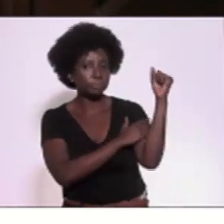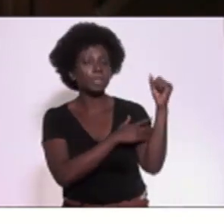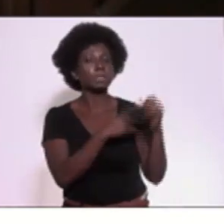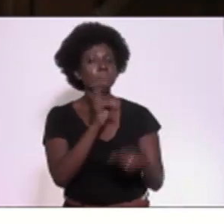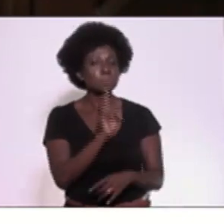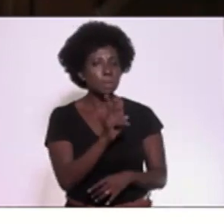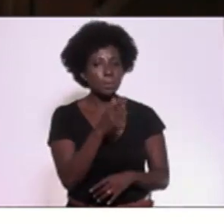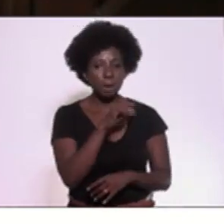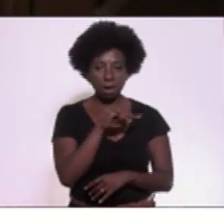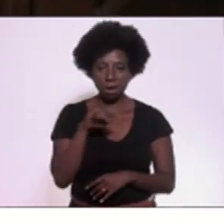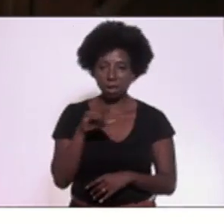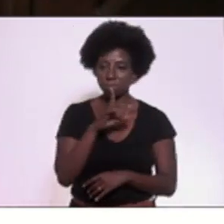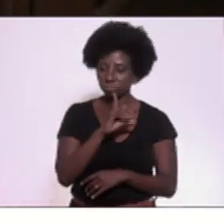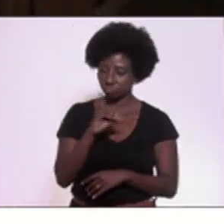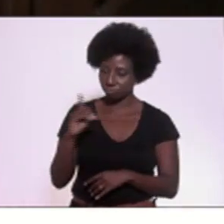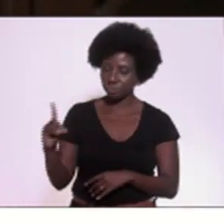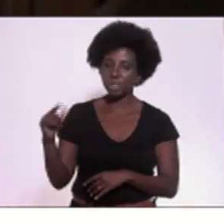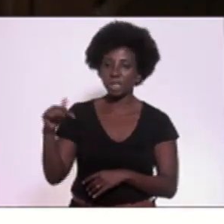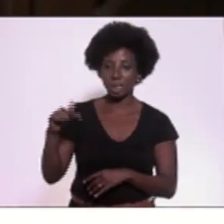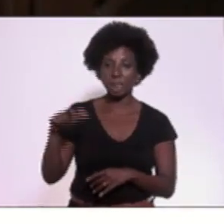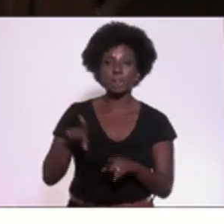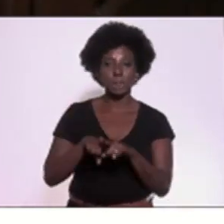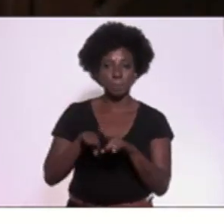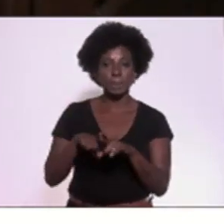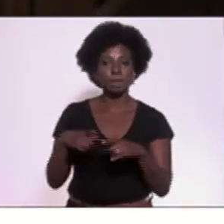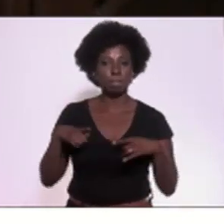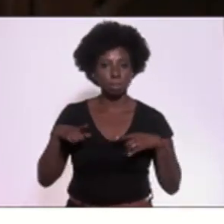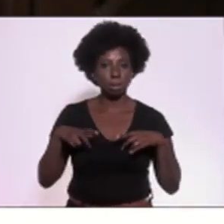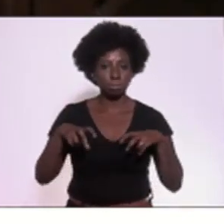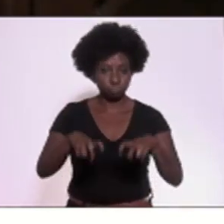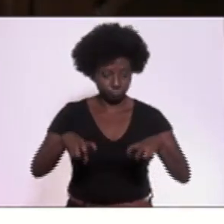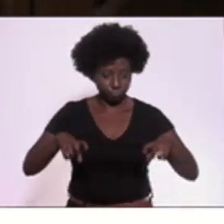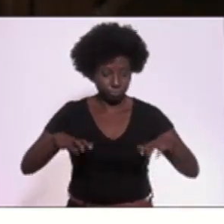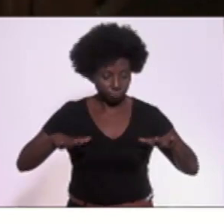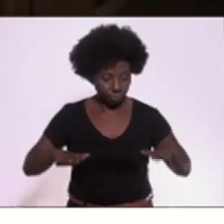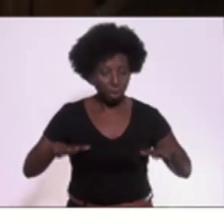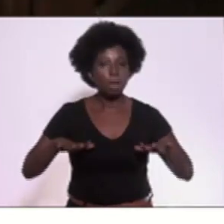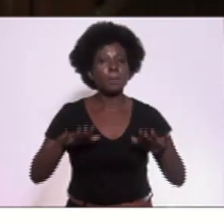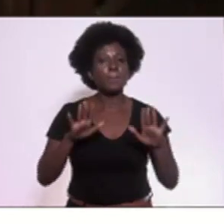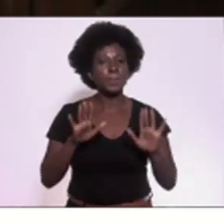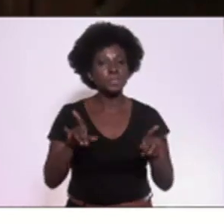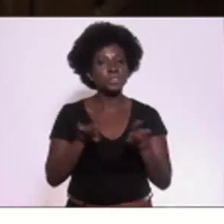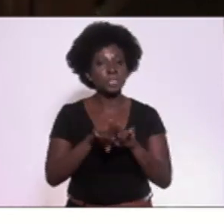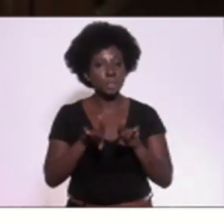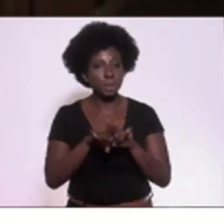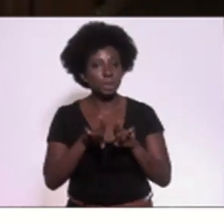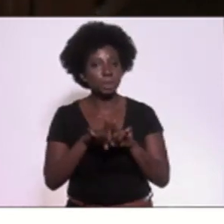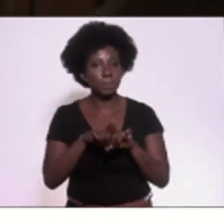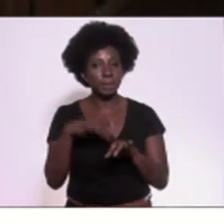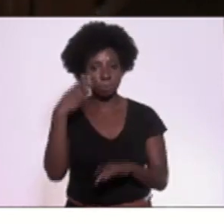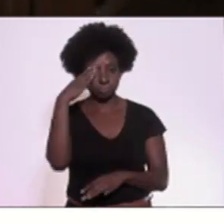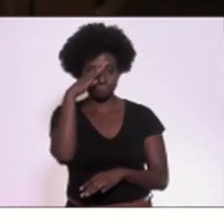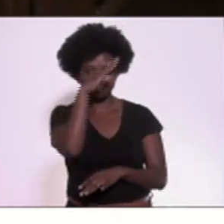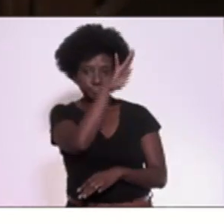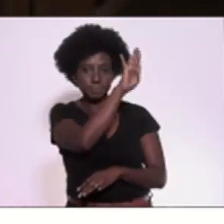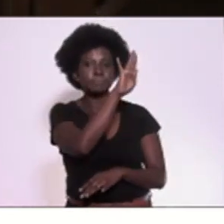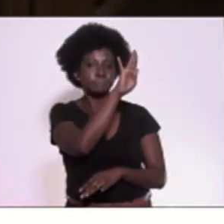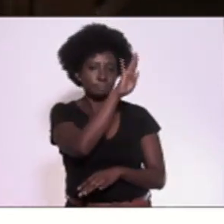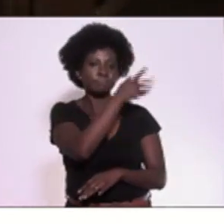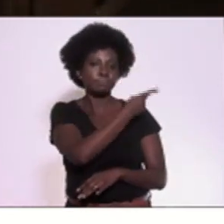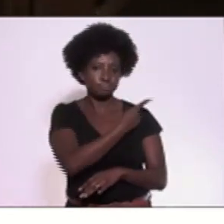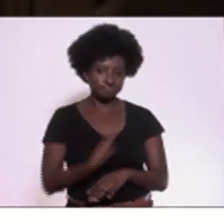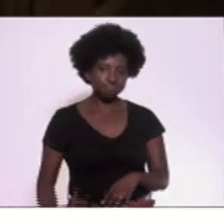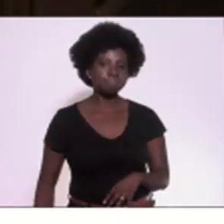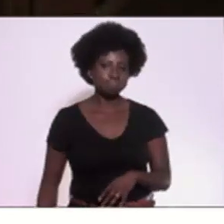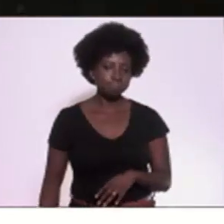que ocupa essa casa aqui na Alerje, mas também que ocupa o Congresso Nacional, que ocupa a presidência da República. Muito obrigada,